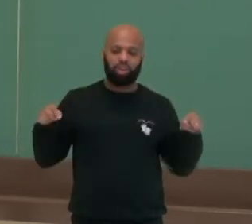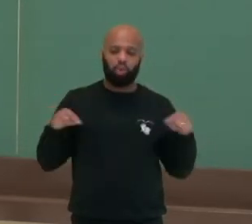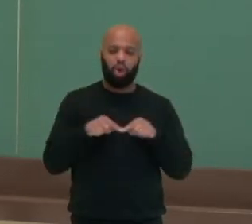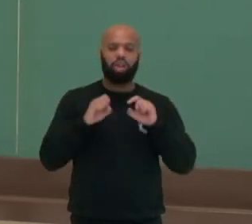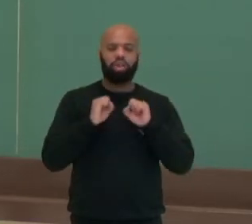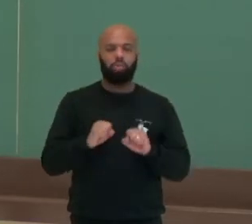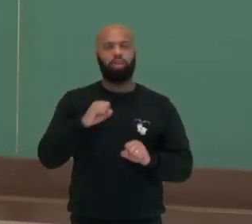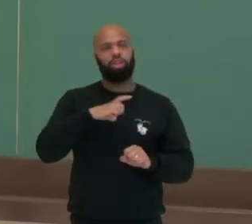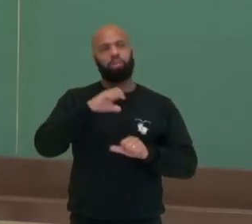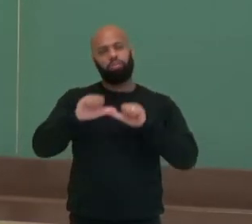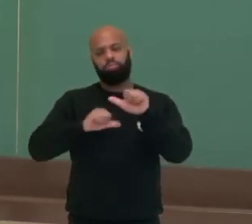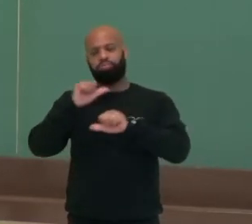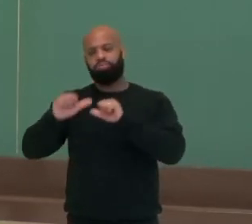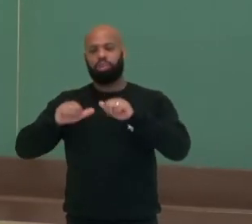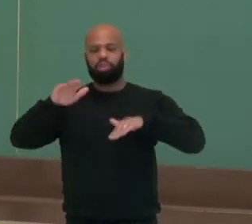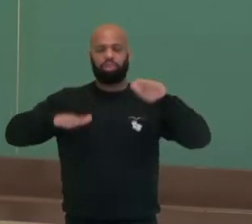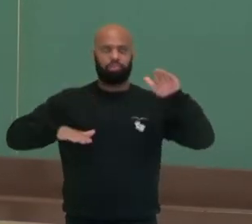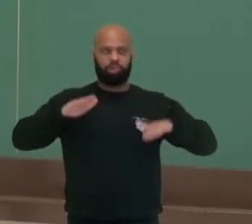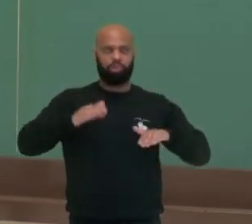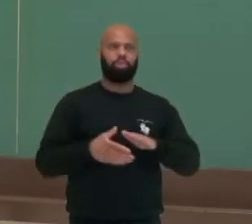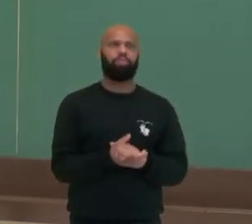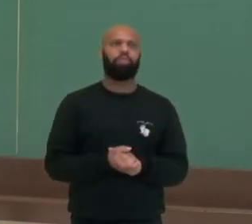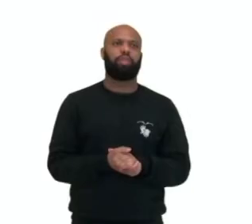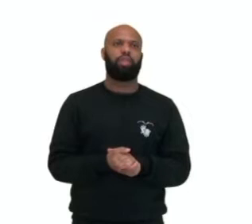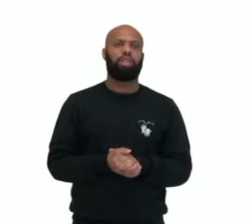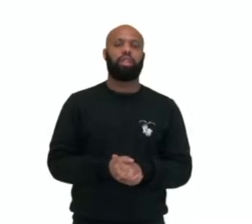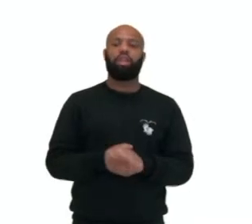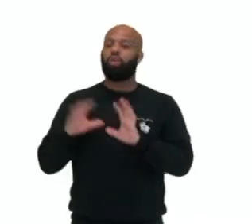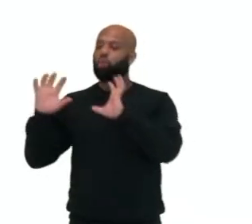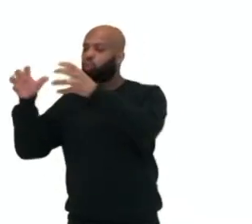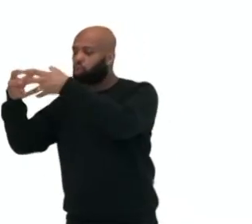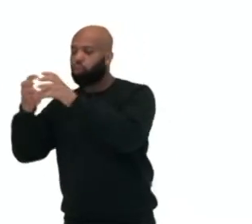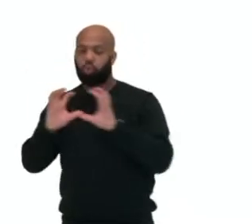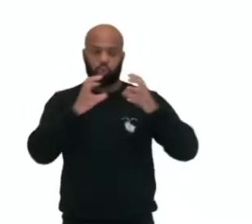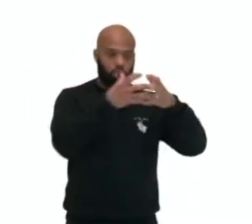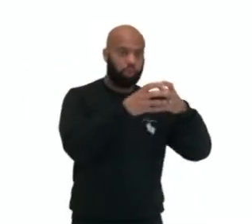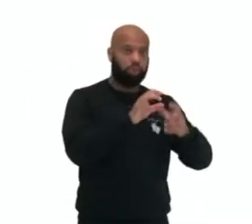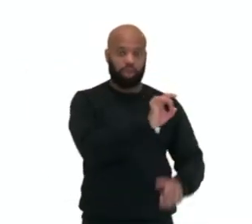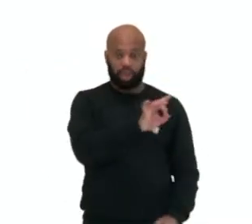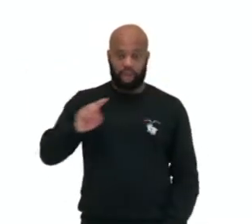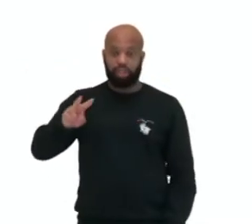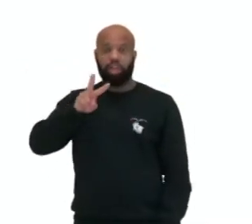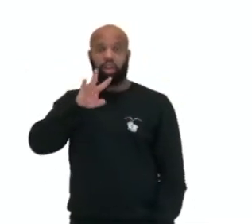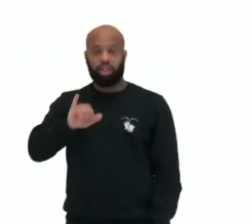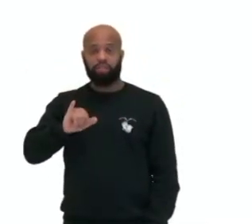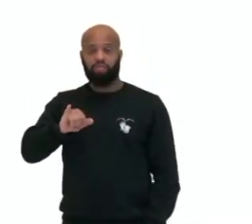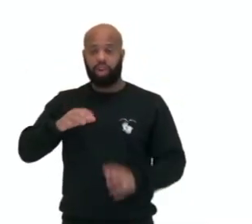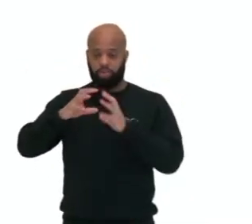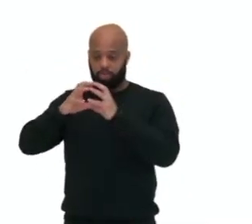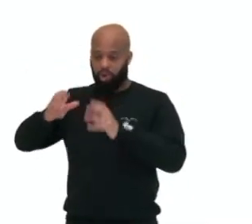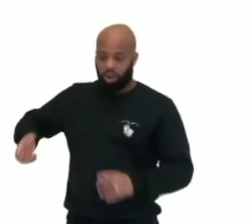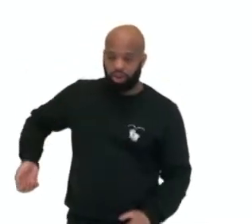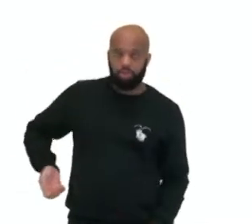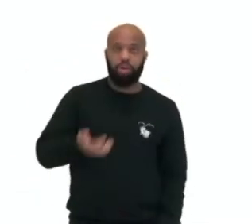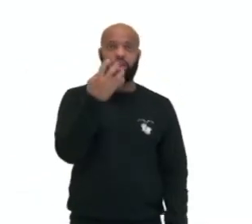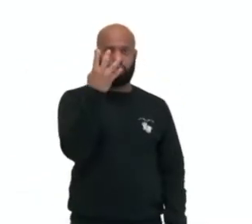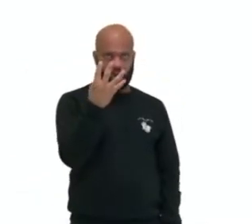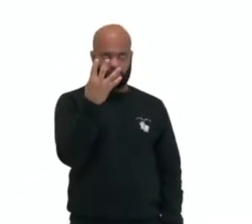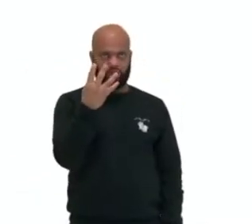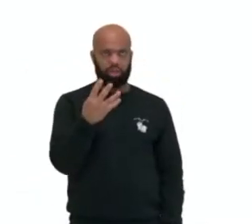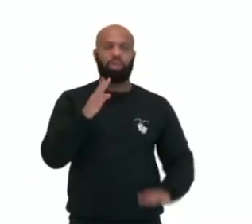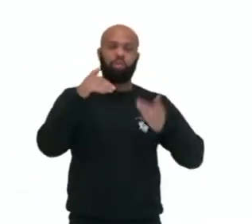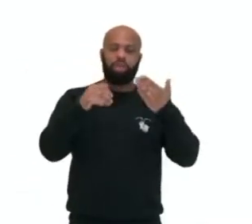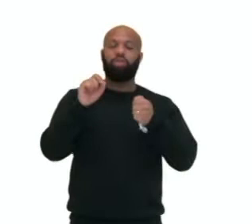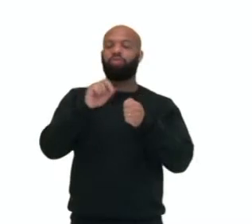algumas modificações. Cada equipe, então, lançará 4 bolas, fazendo assim um set de